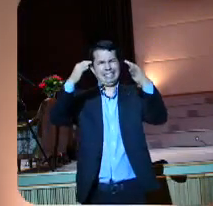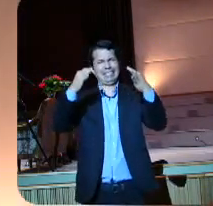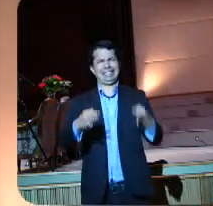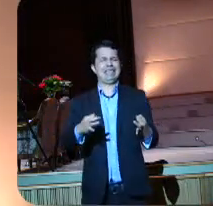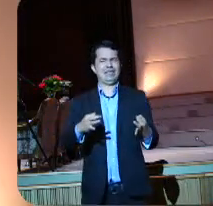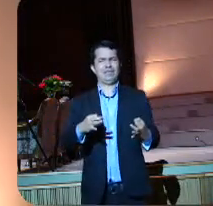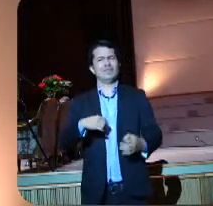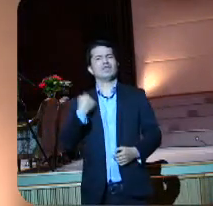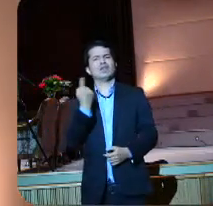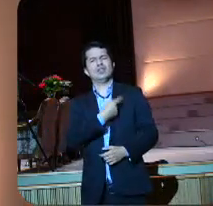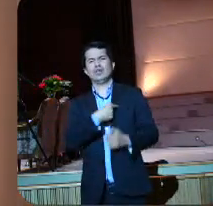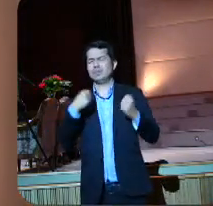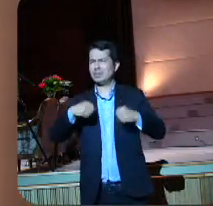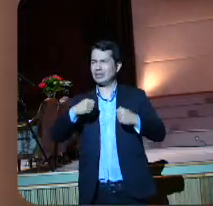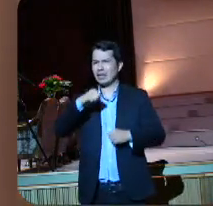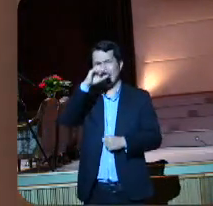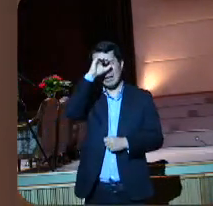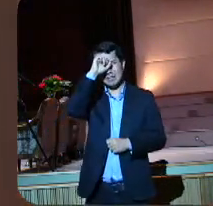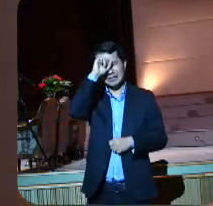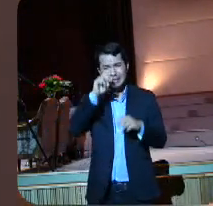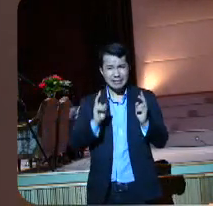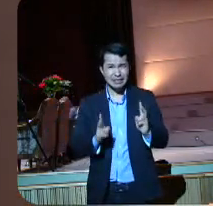do jeito da gente.